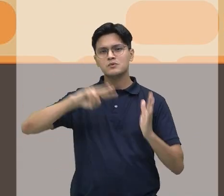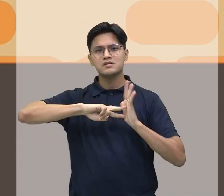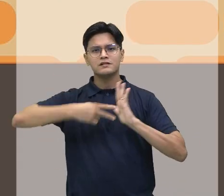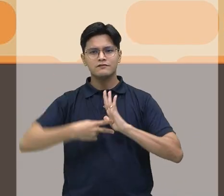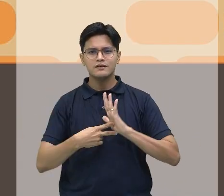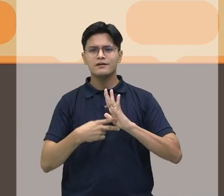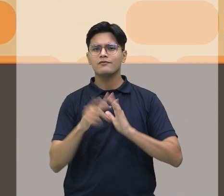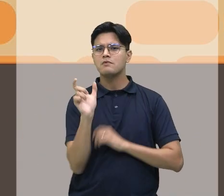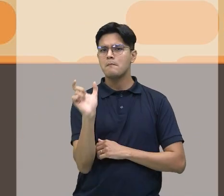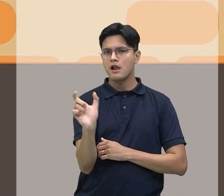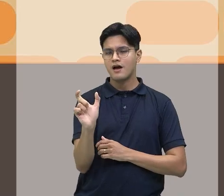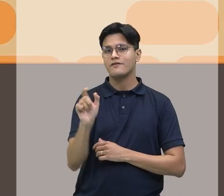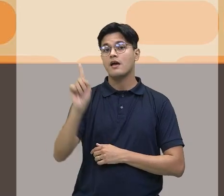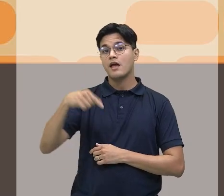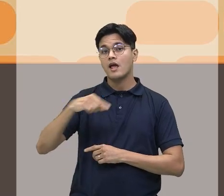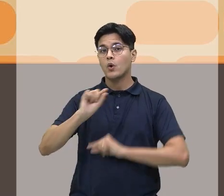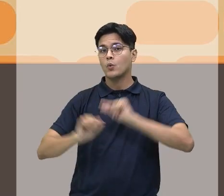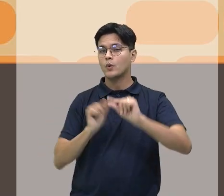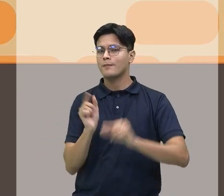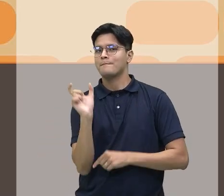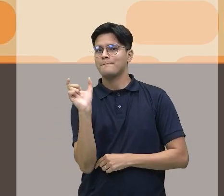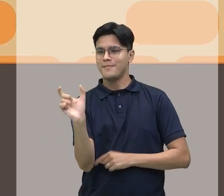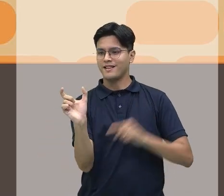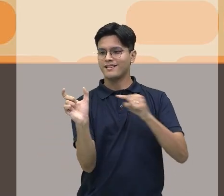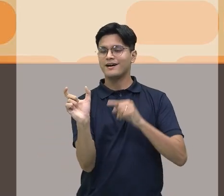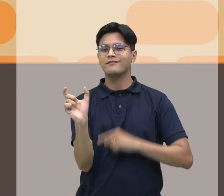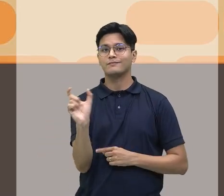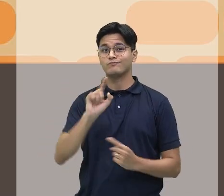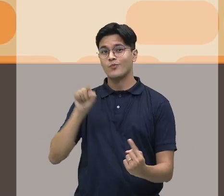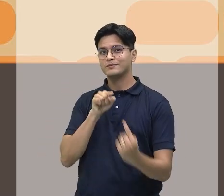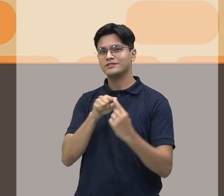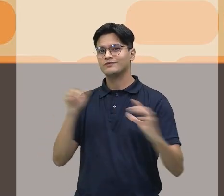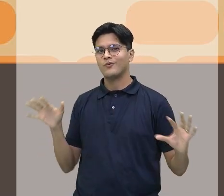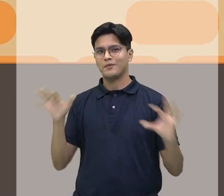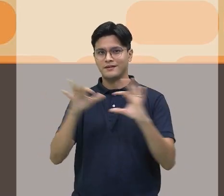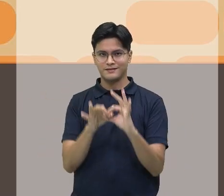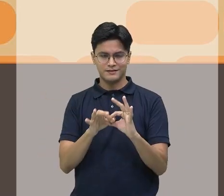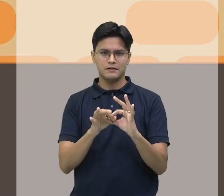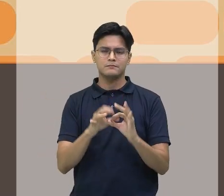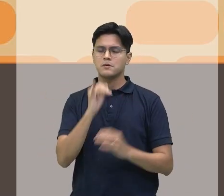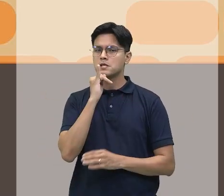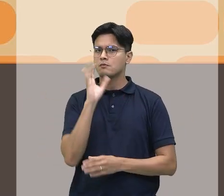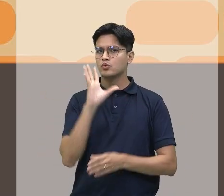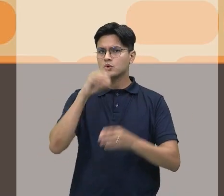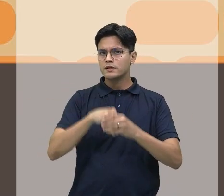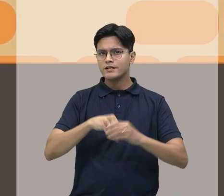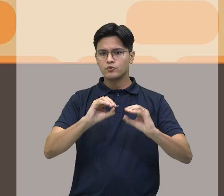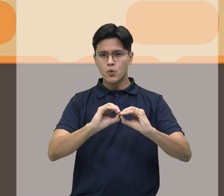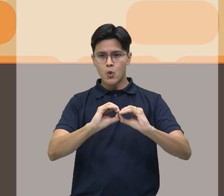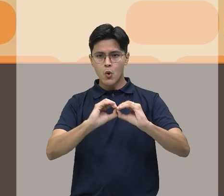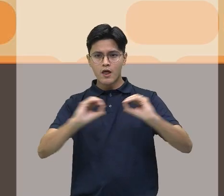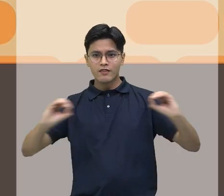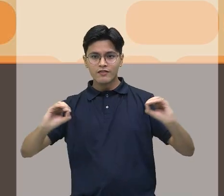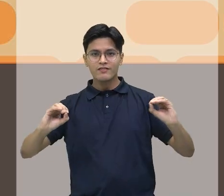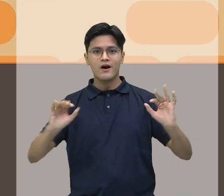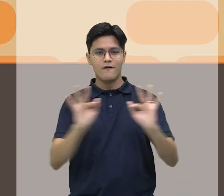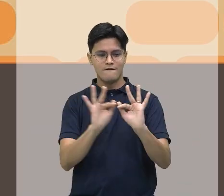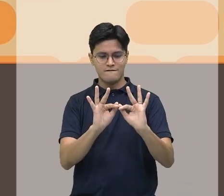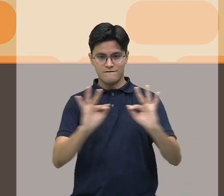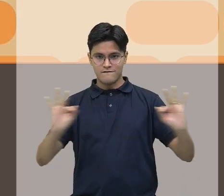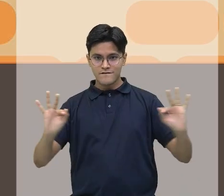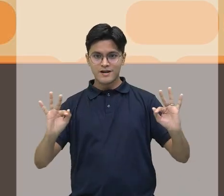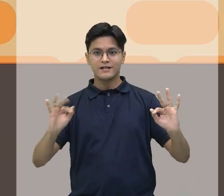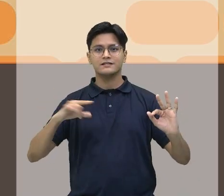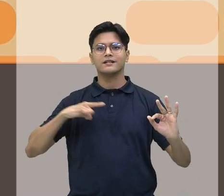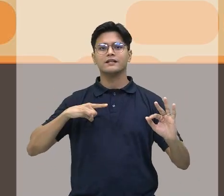que conectam, tá? São as palavras que dentro de um contexto de oração, de frase, ela exerce um papel de conectar as